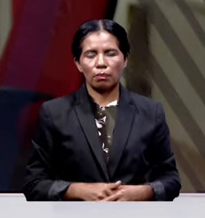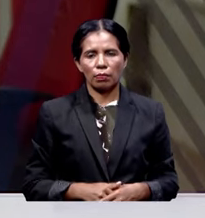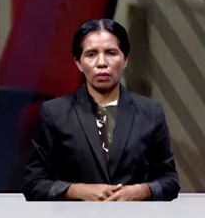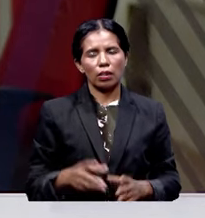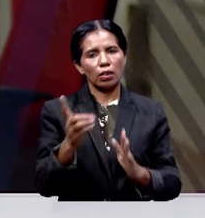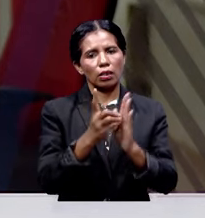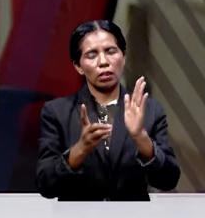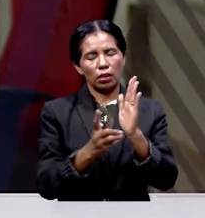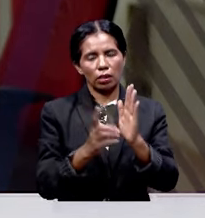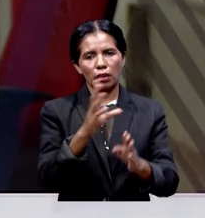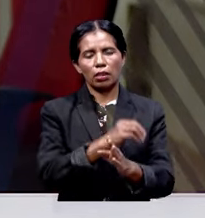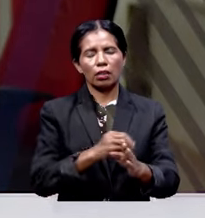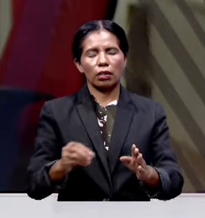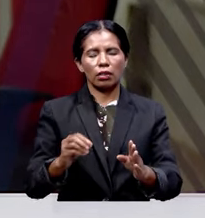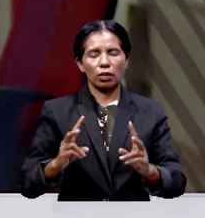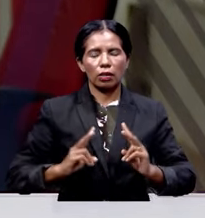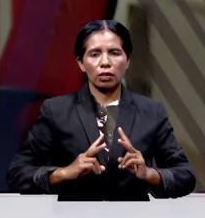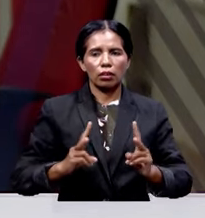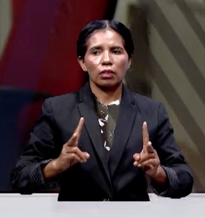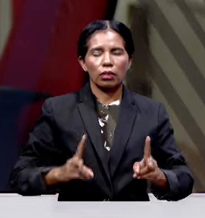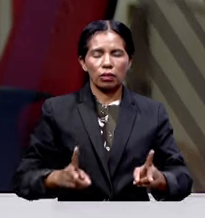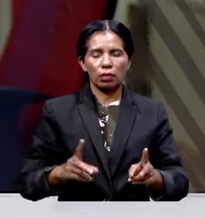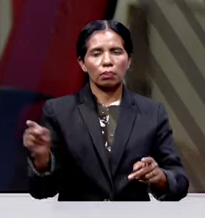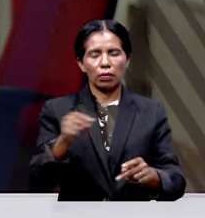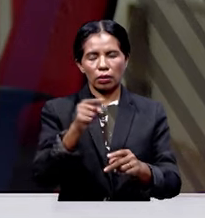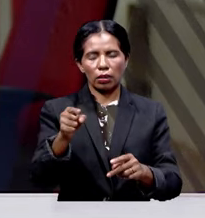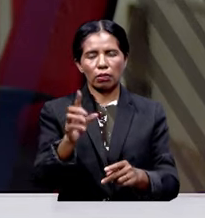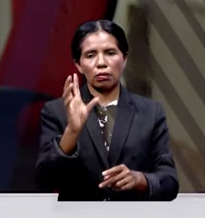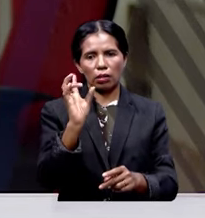Dados validação anticombatentes, Leona Procento, Uala Nulo.